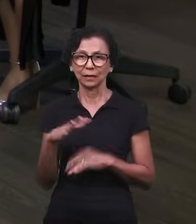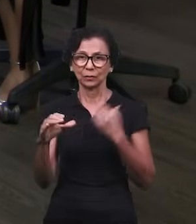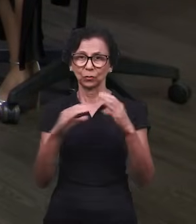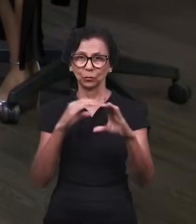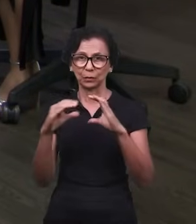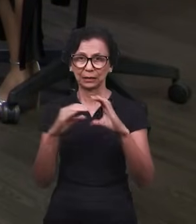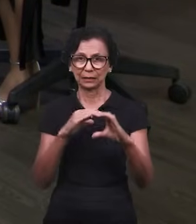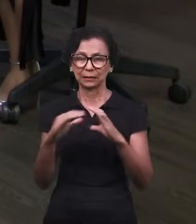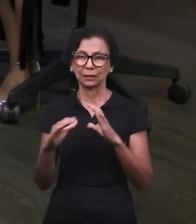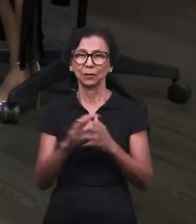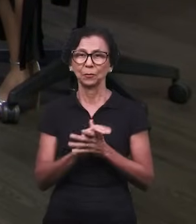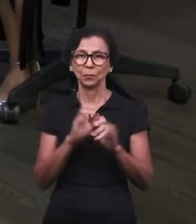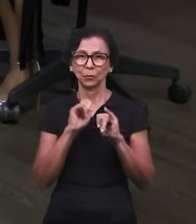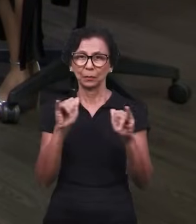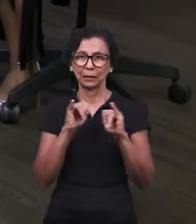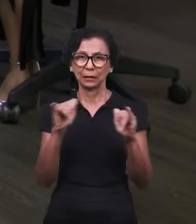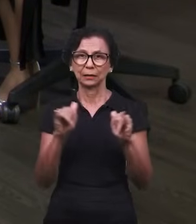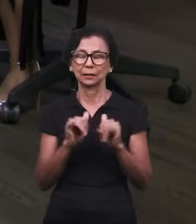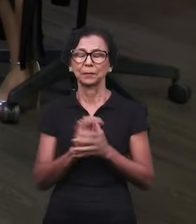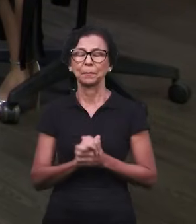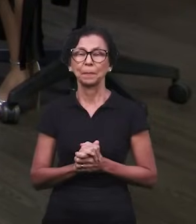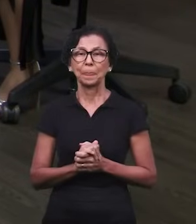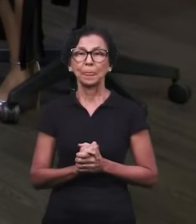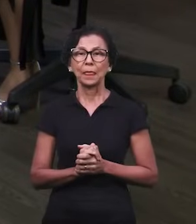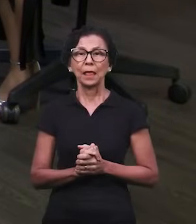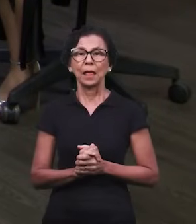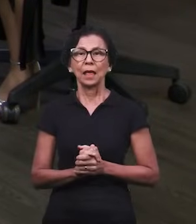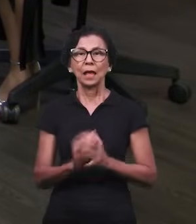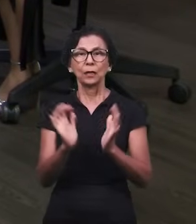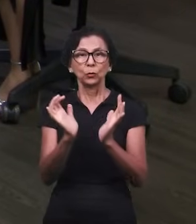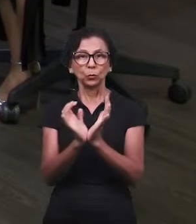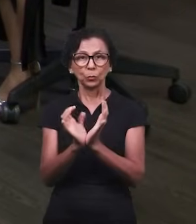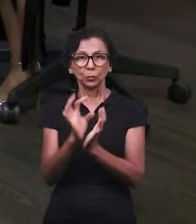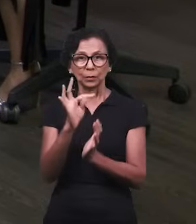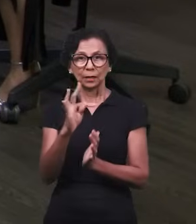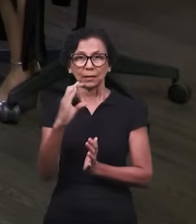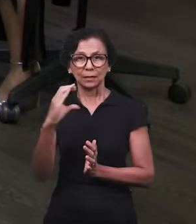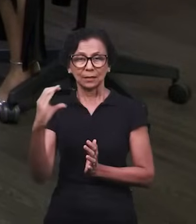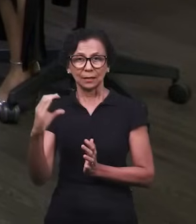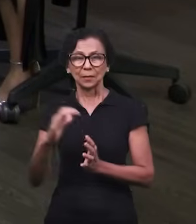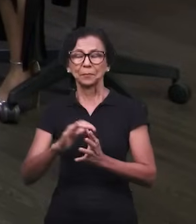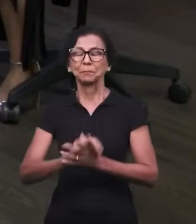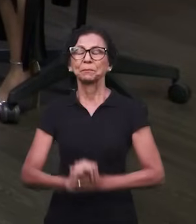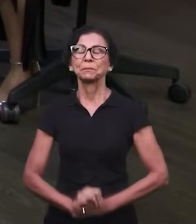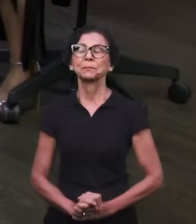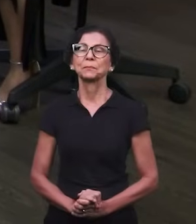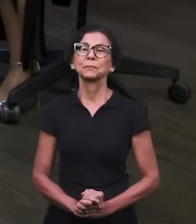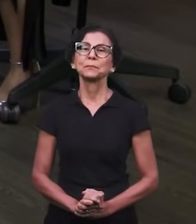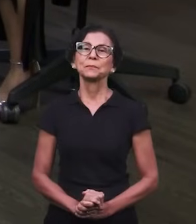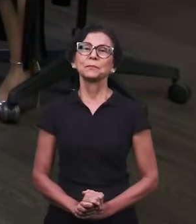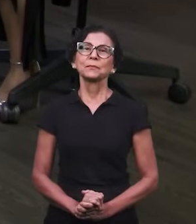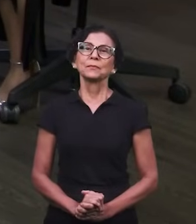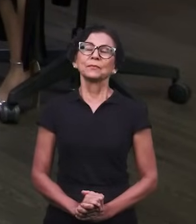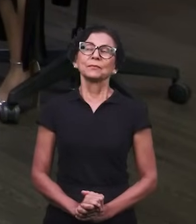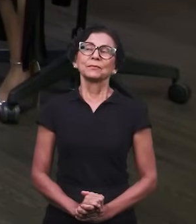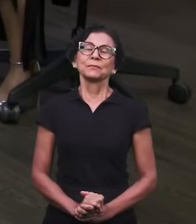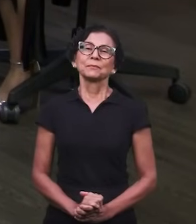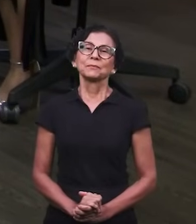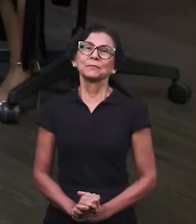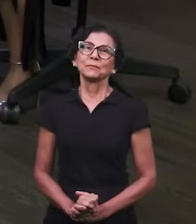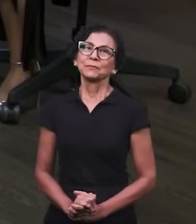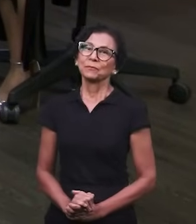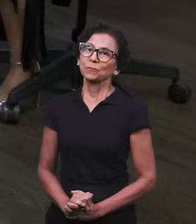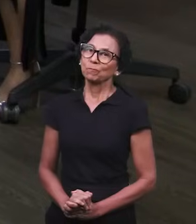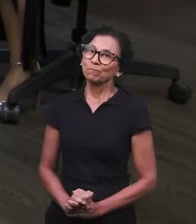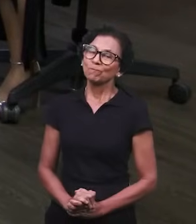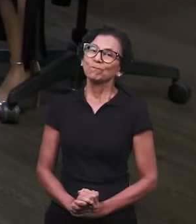especificamente comunicação, publicidade e propaganda, o TCC é feito em grupo, porque é um projeto experimental. E eu fui